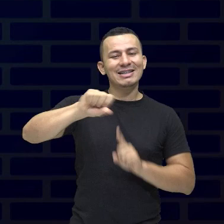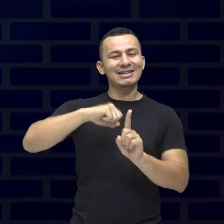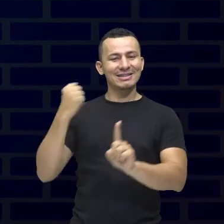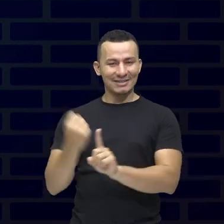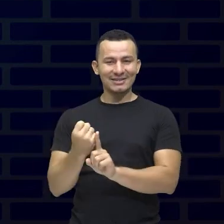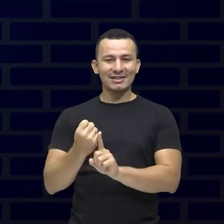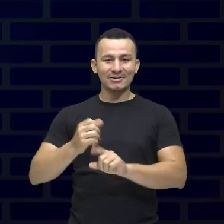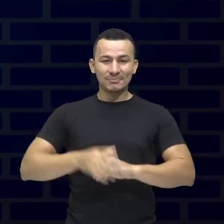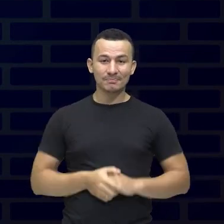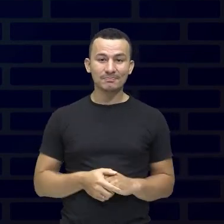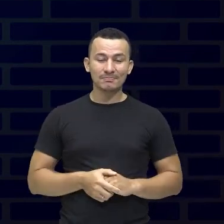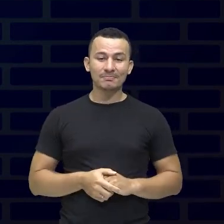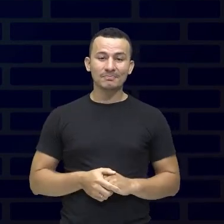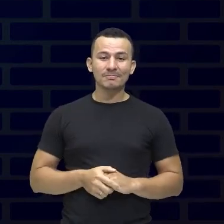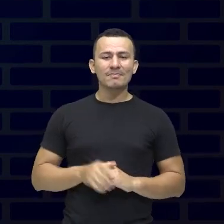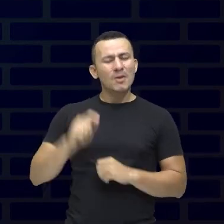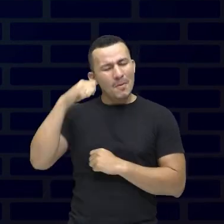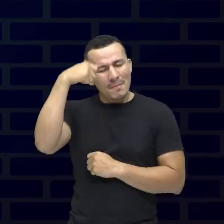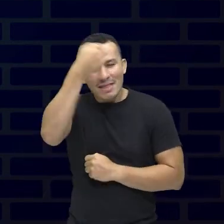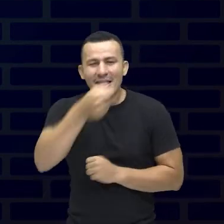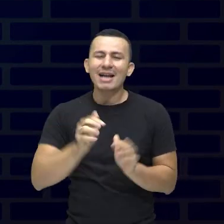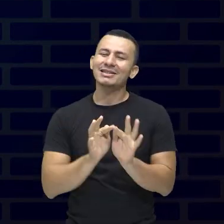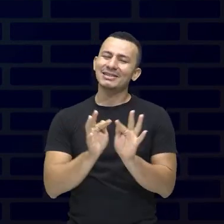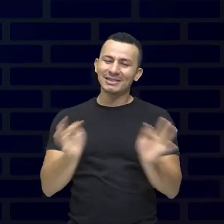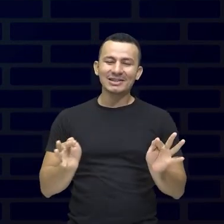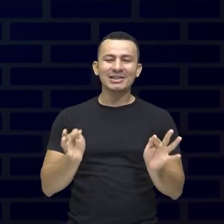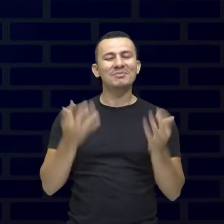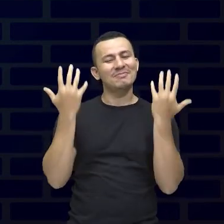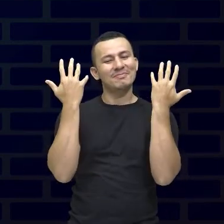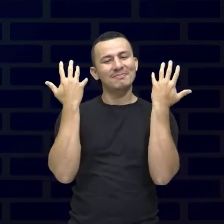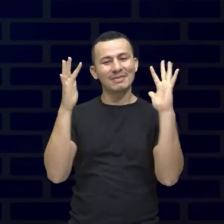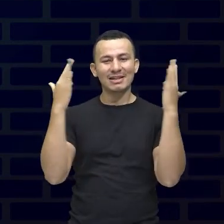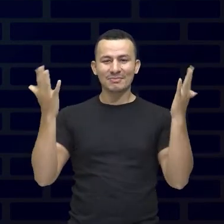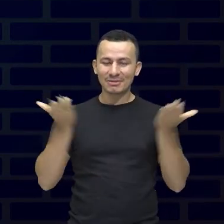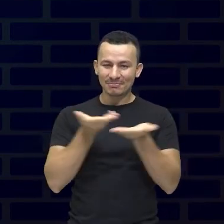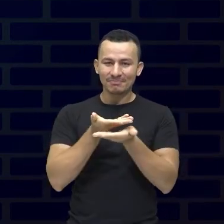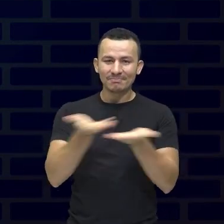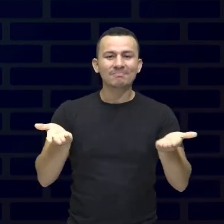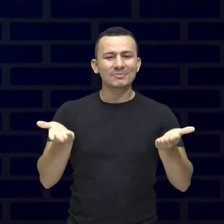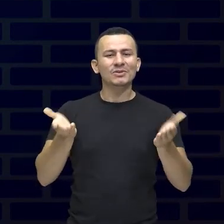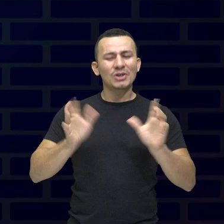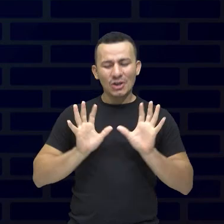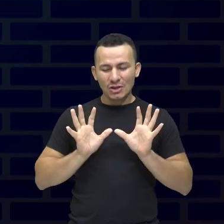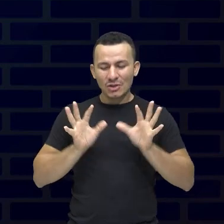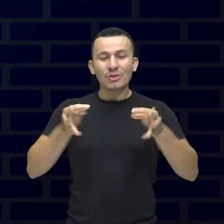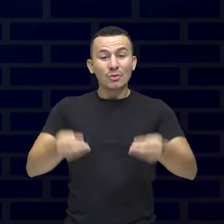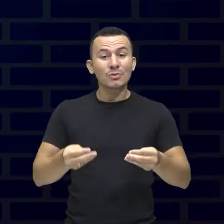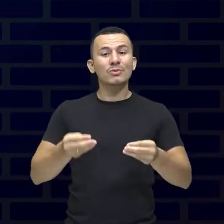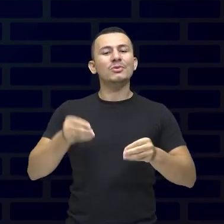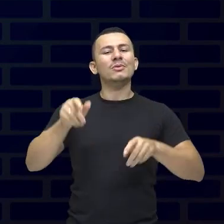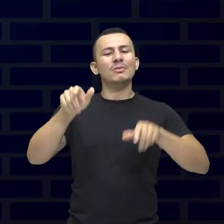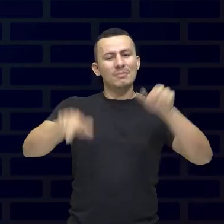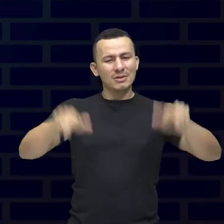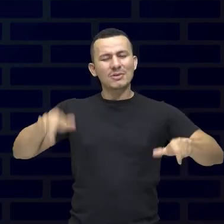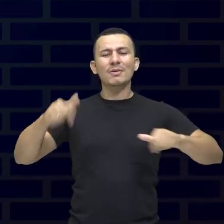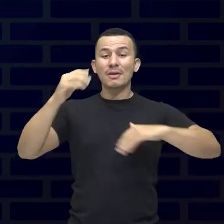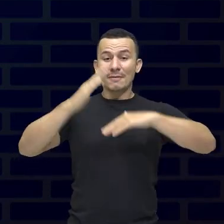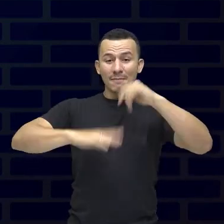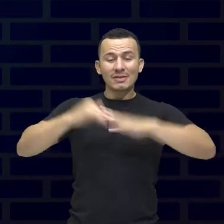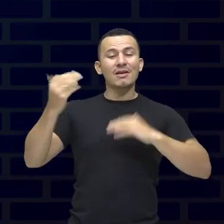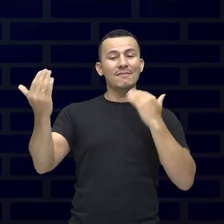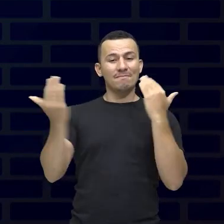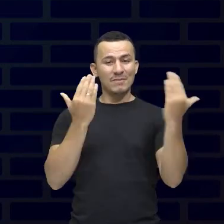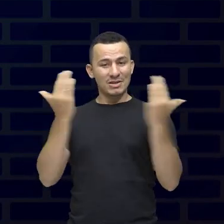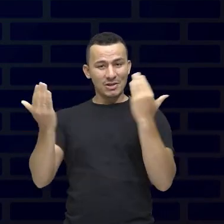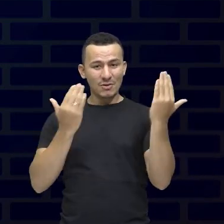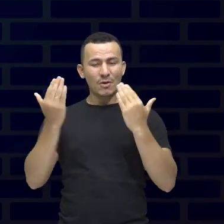sociedade. E com essa singela homenagem, queremos parabenizar todos os psicólogos da Secretaria de Educação,